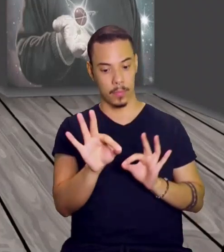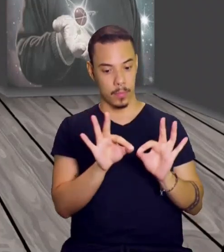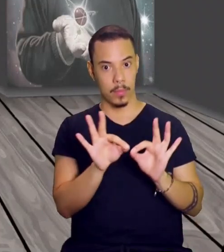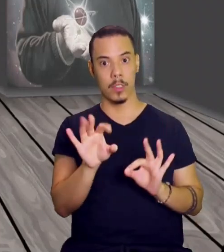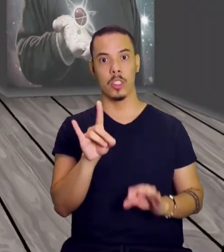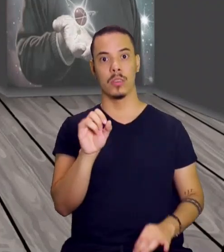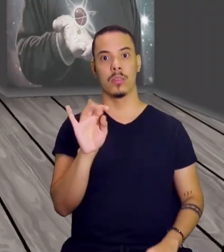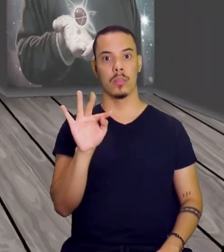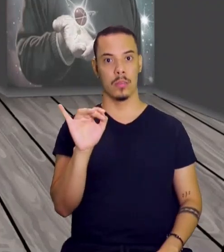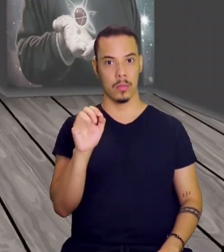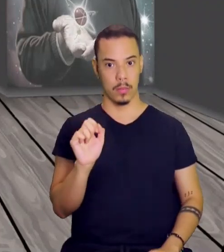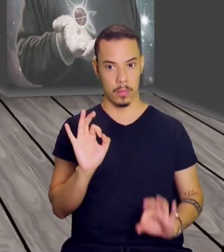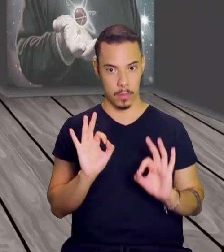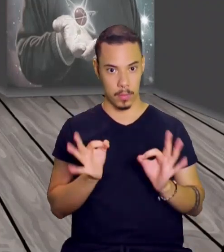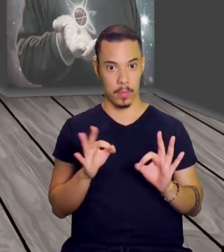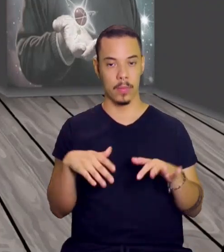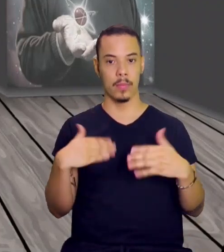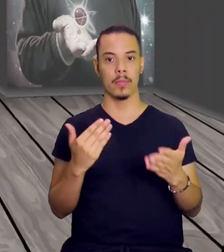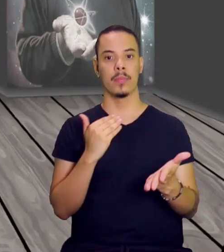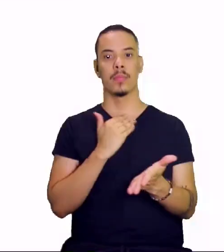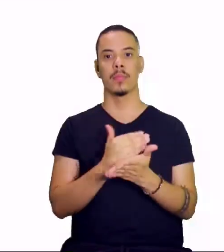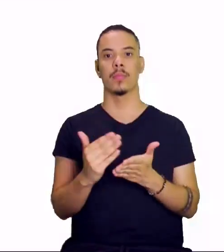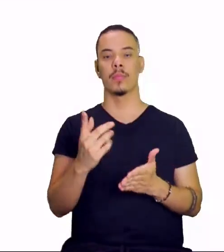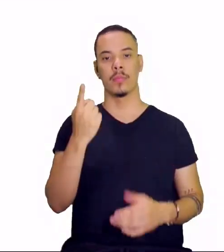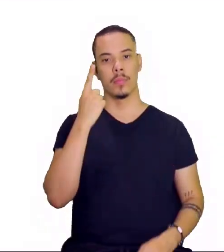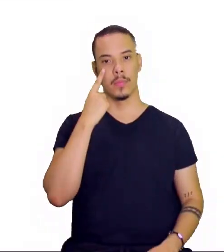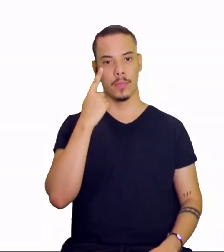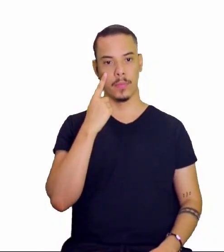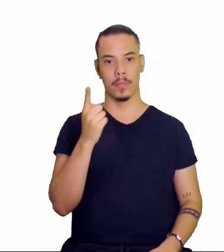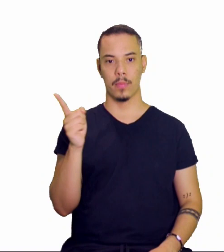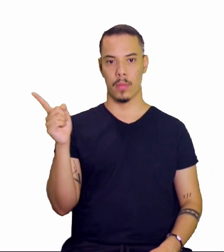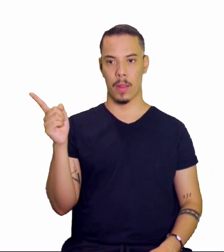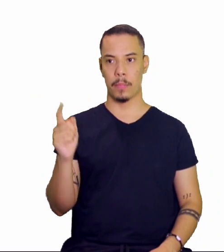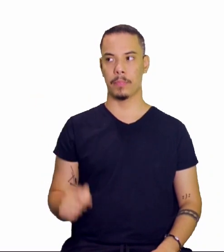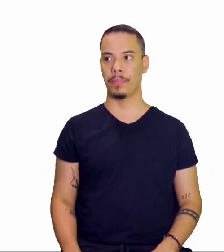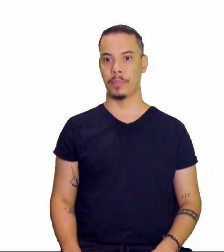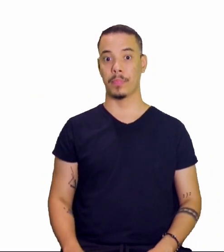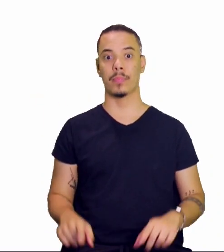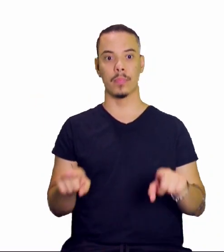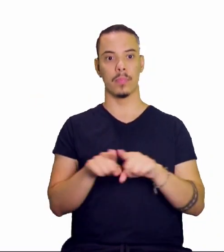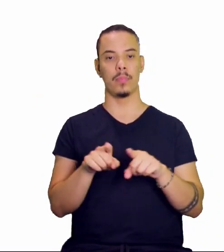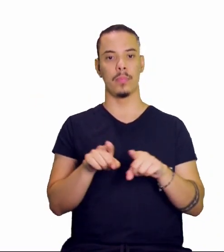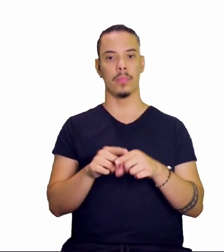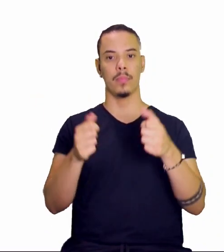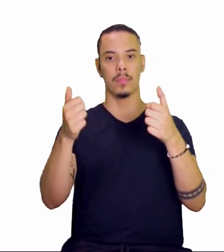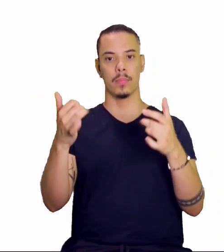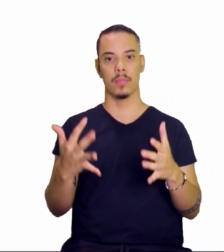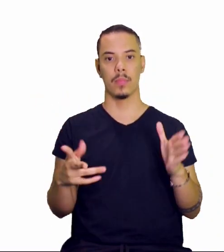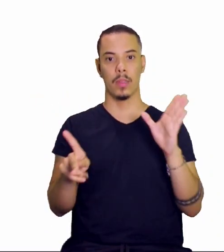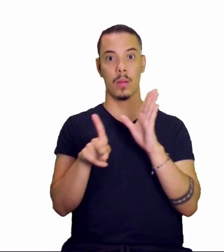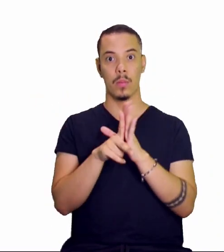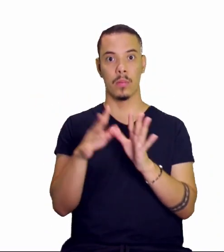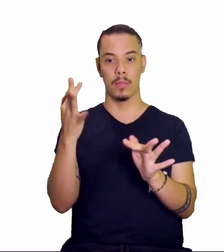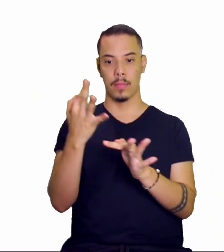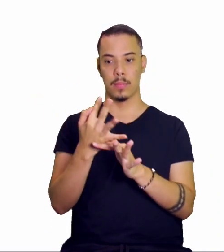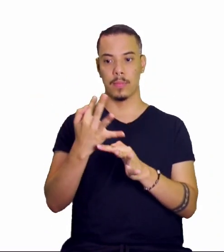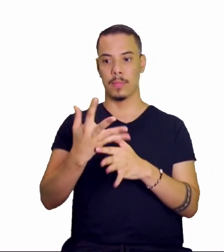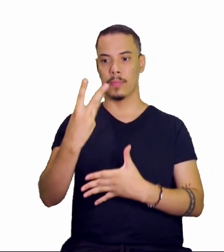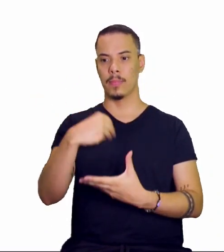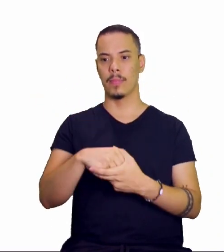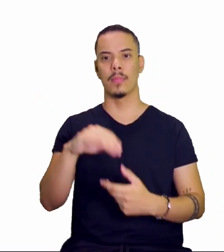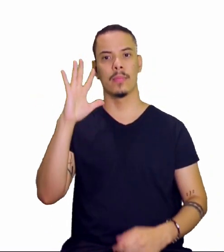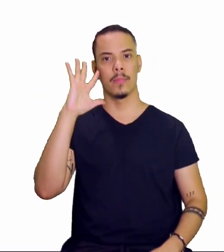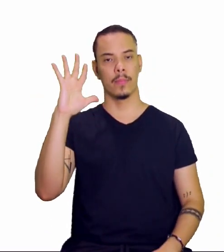Distância, exatamente, pessoal. Então vamos começar, olha ali, se liga só. Vamos trabalhar grandezas físicas, né? Imagine